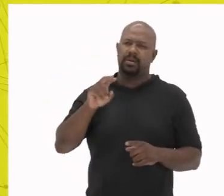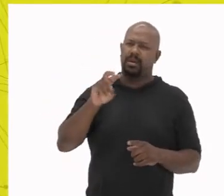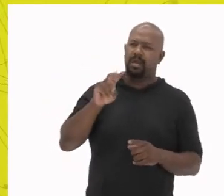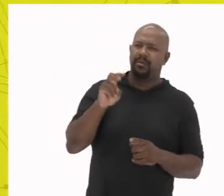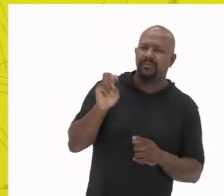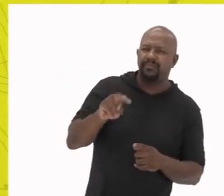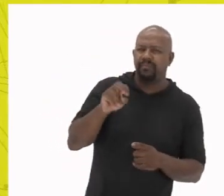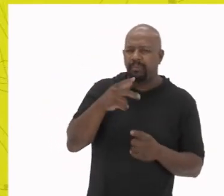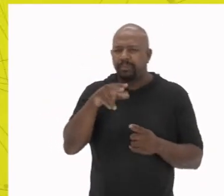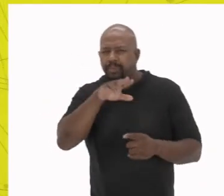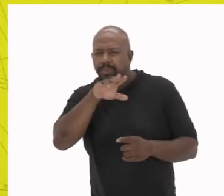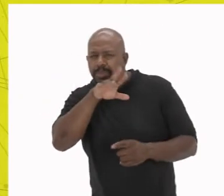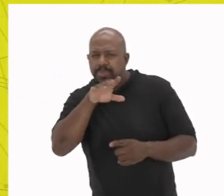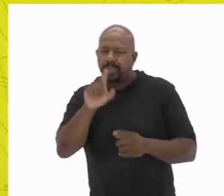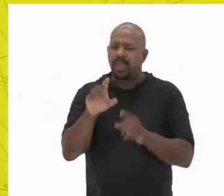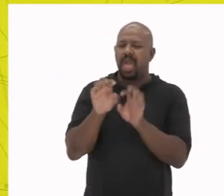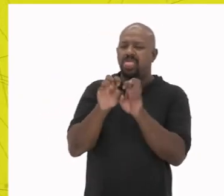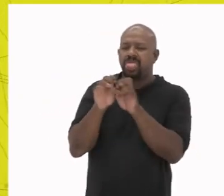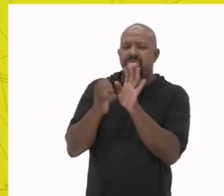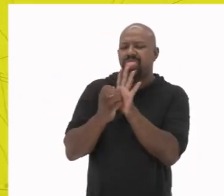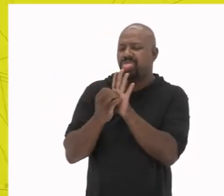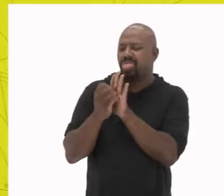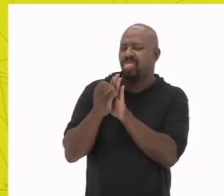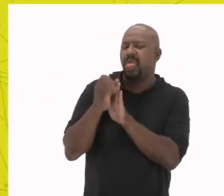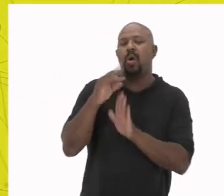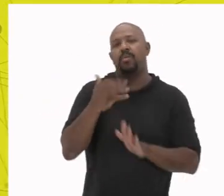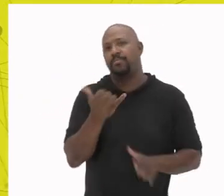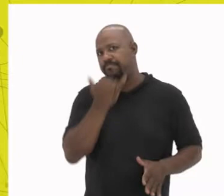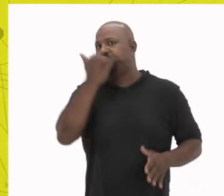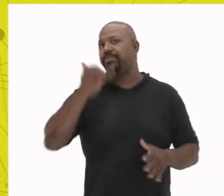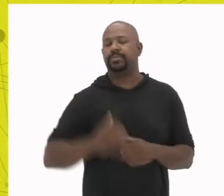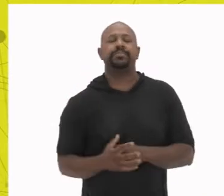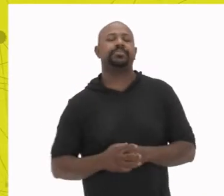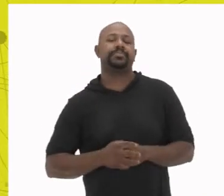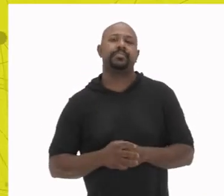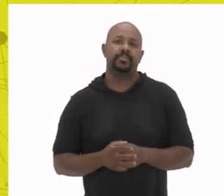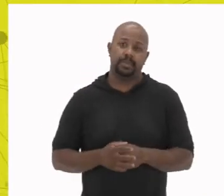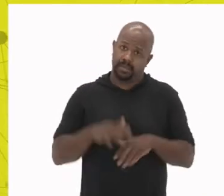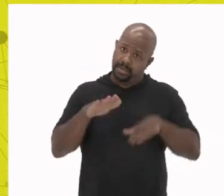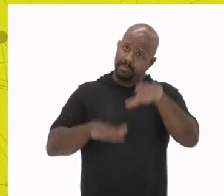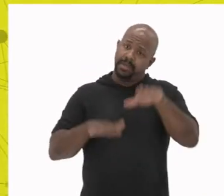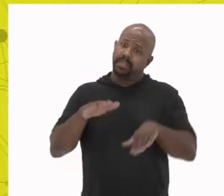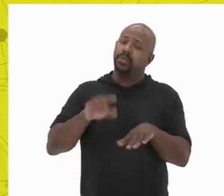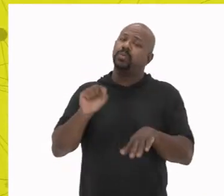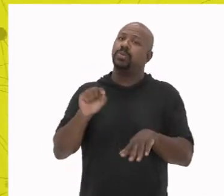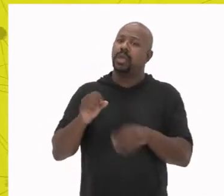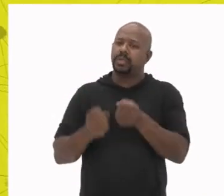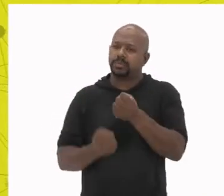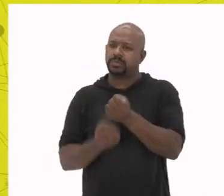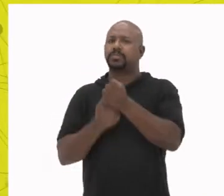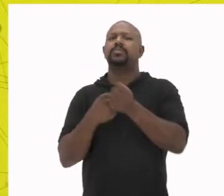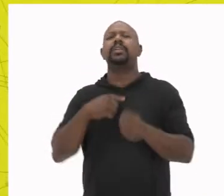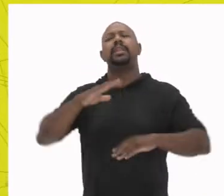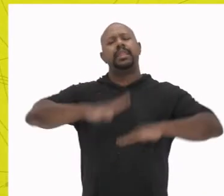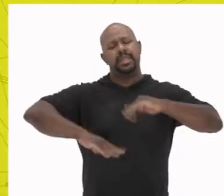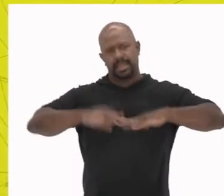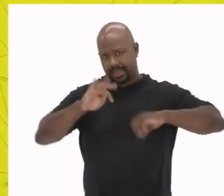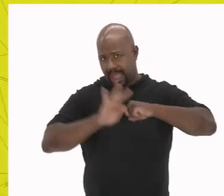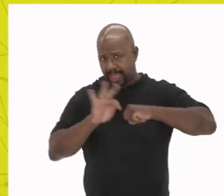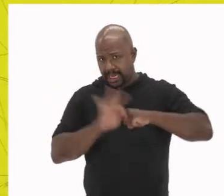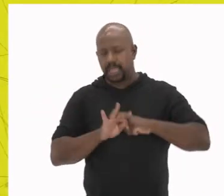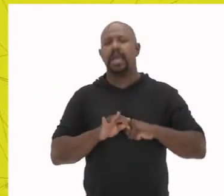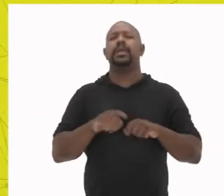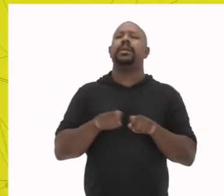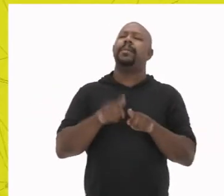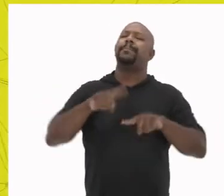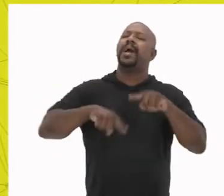ou micro-organismos ou ações contundentes com algum sinistro. Dependendo do tipo de suporte, haverá